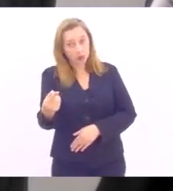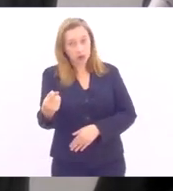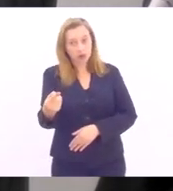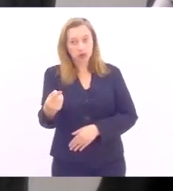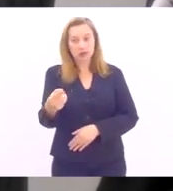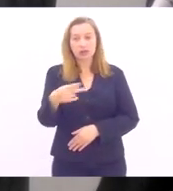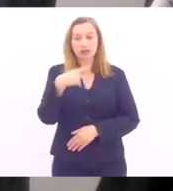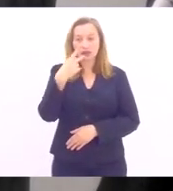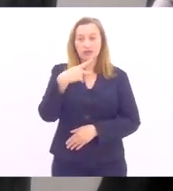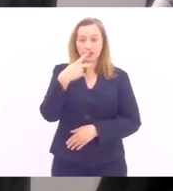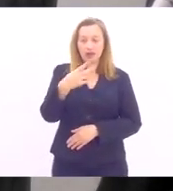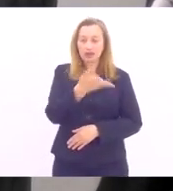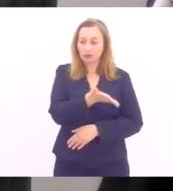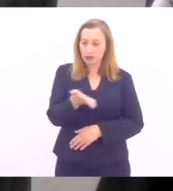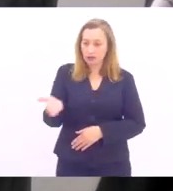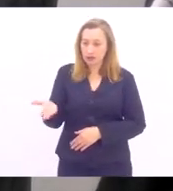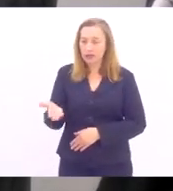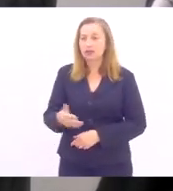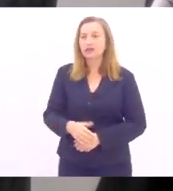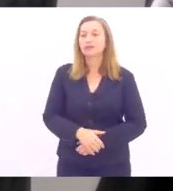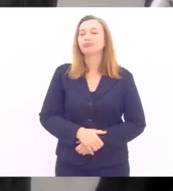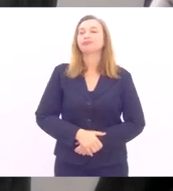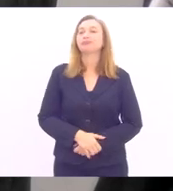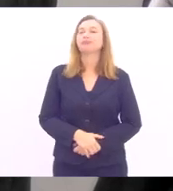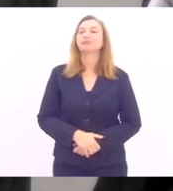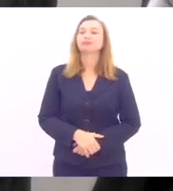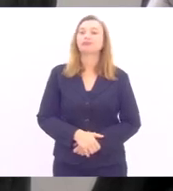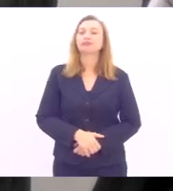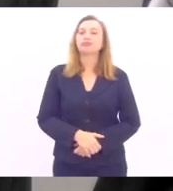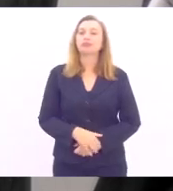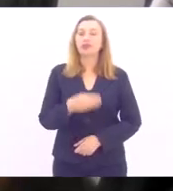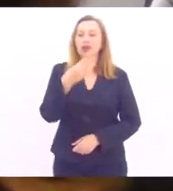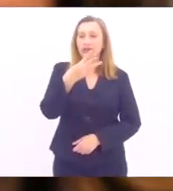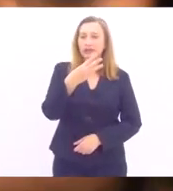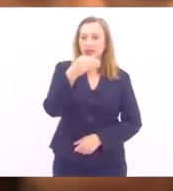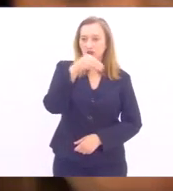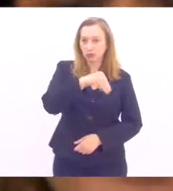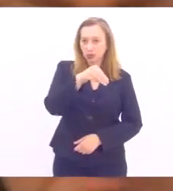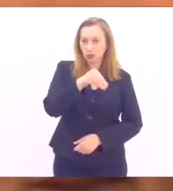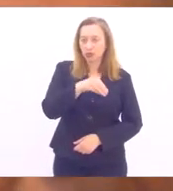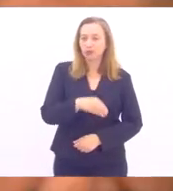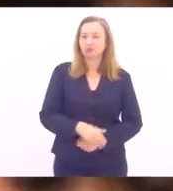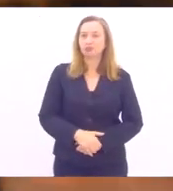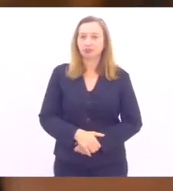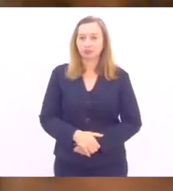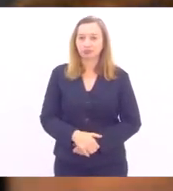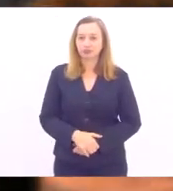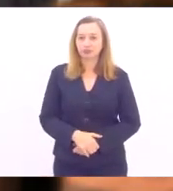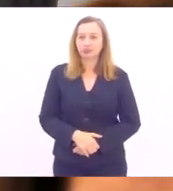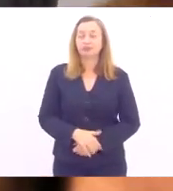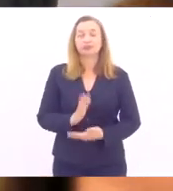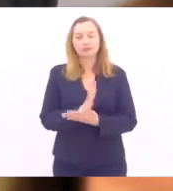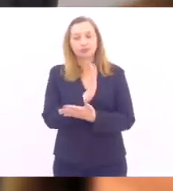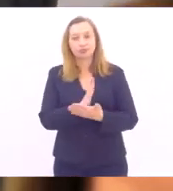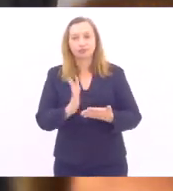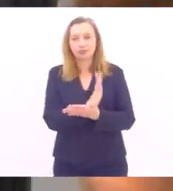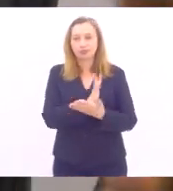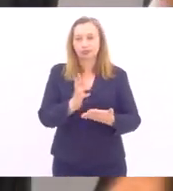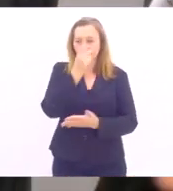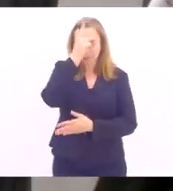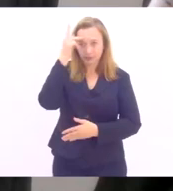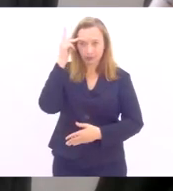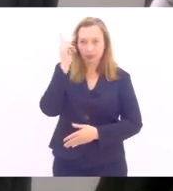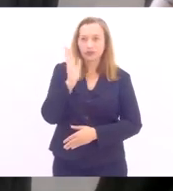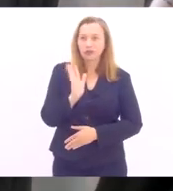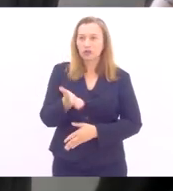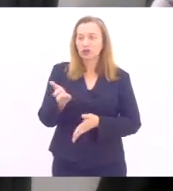intervenções do plenário. As intervenções do plenário serão de 3 minutos. E algumas pessoas já